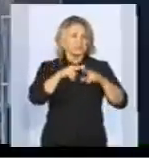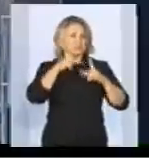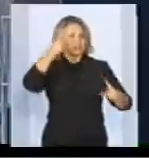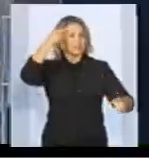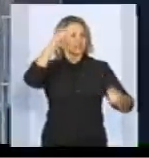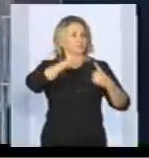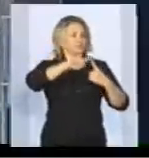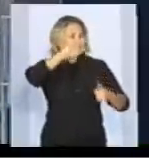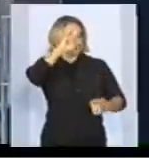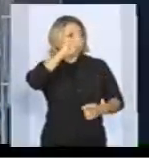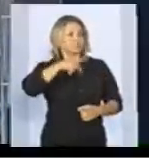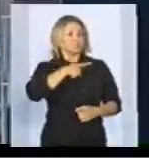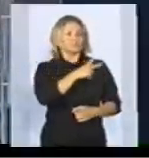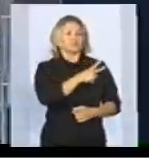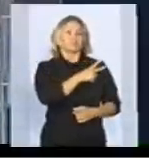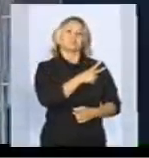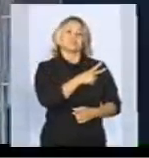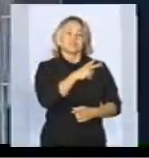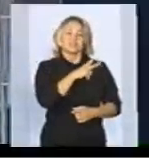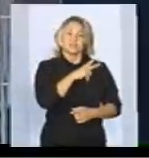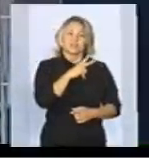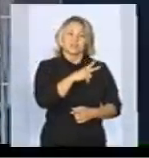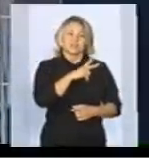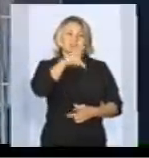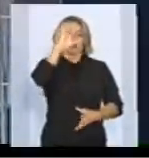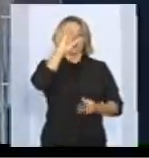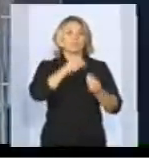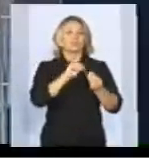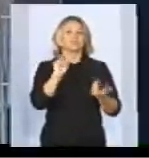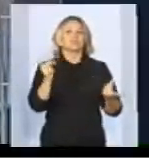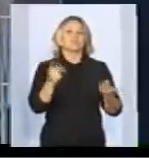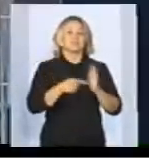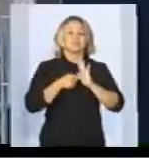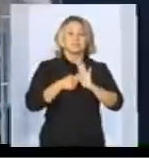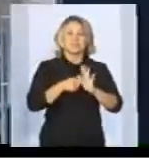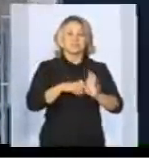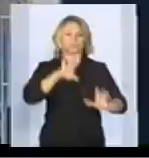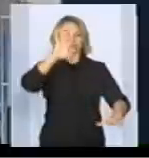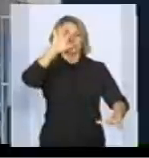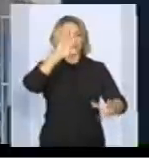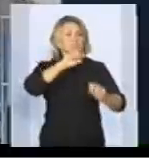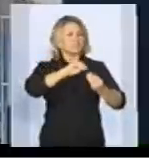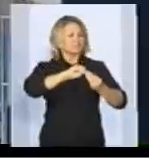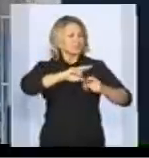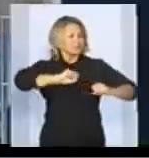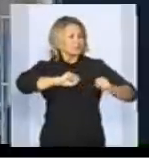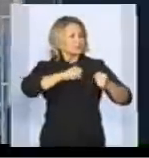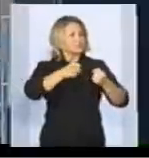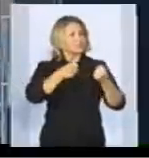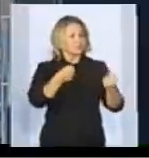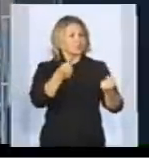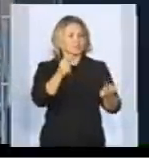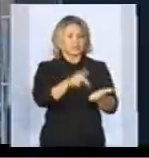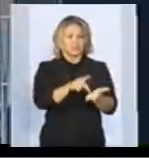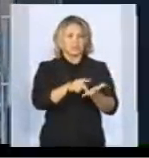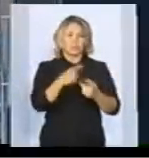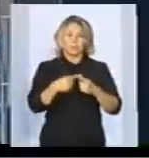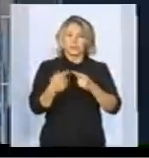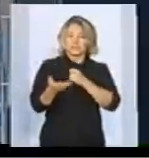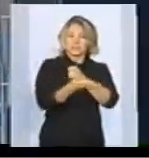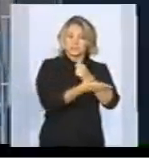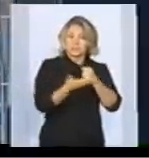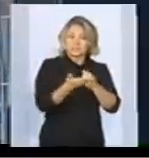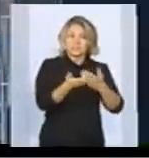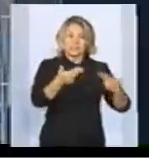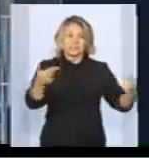objetivos particulares o que como conclui é uma forma de totalitarismo muito for forte e insidiosa porque se baseia em